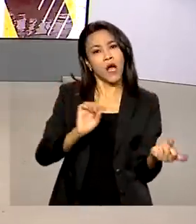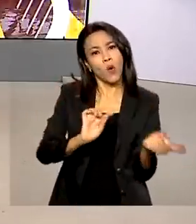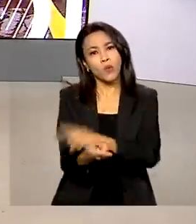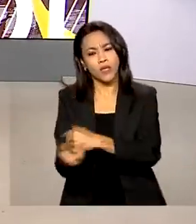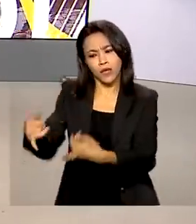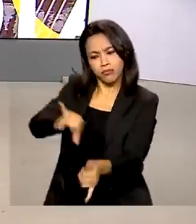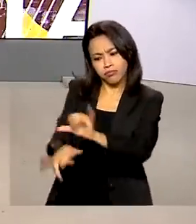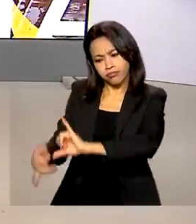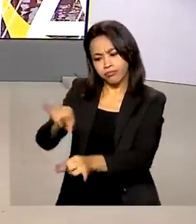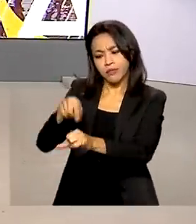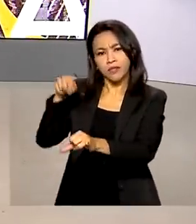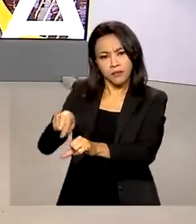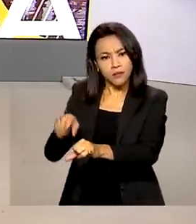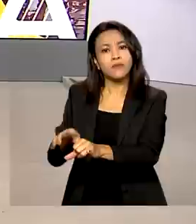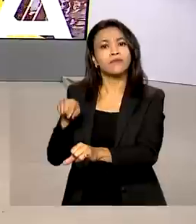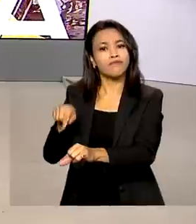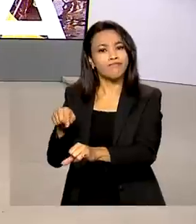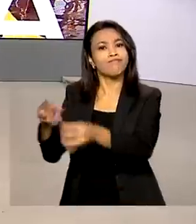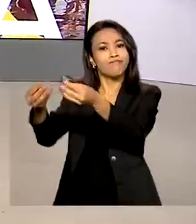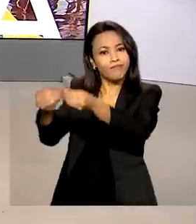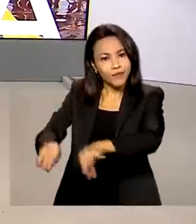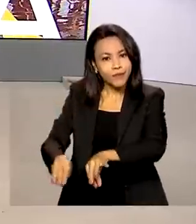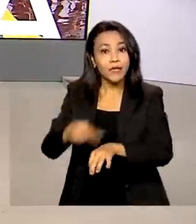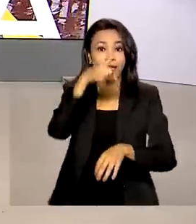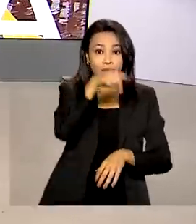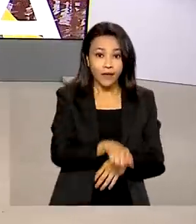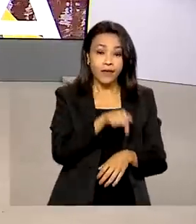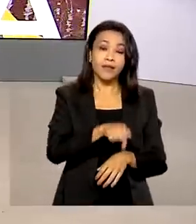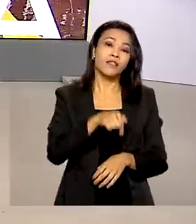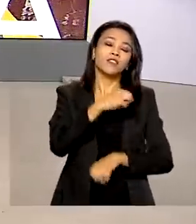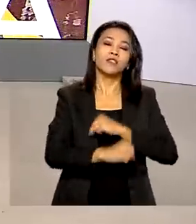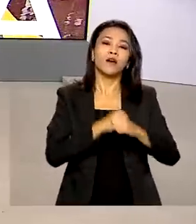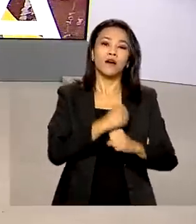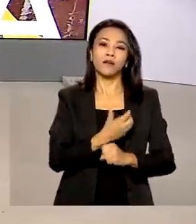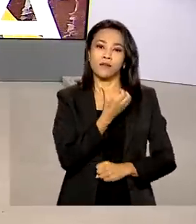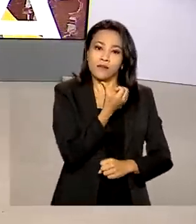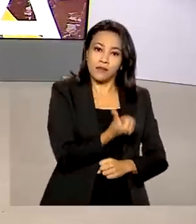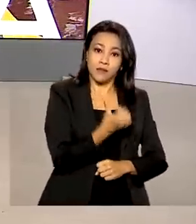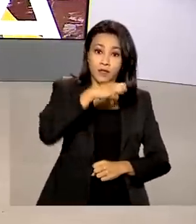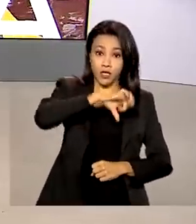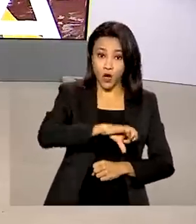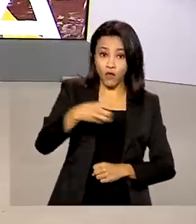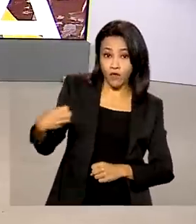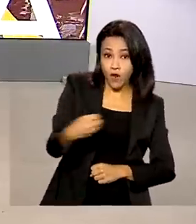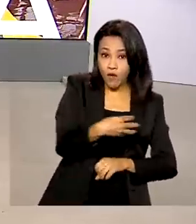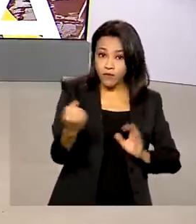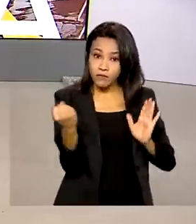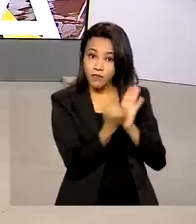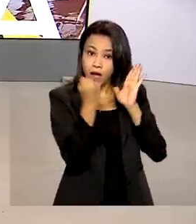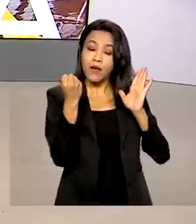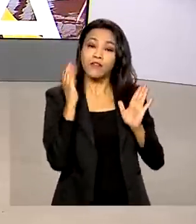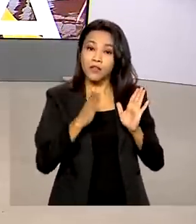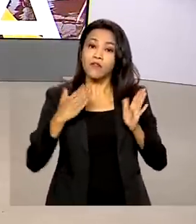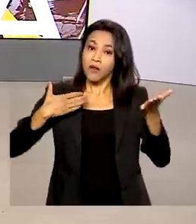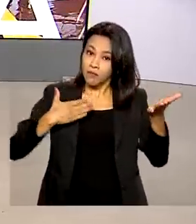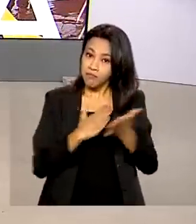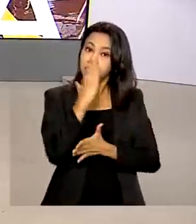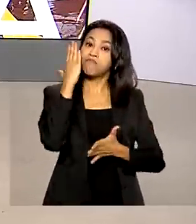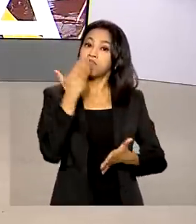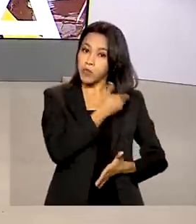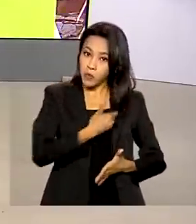considerados tóxicos. Só neste ano, 69 novas marcas foram aprovadas pelo governo federal.